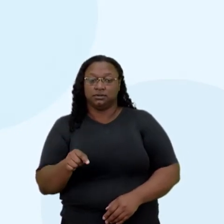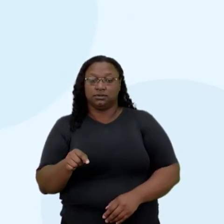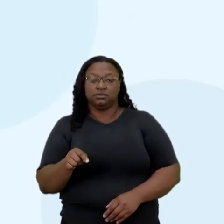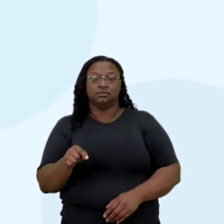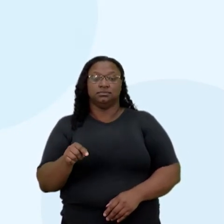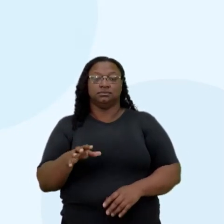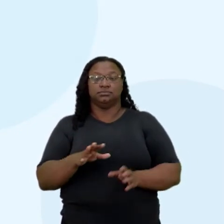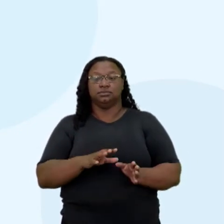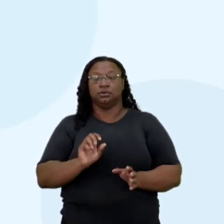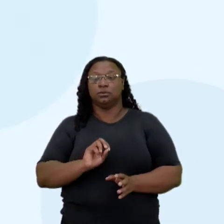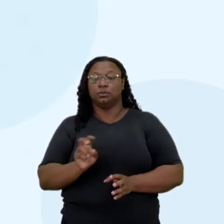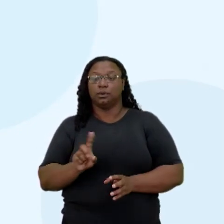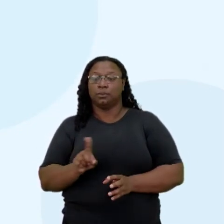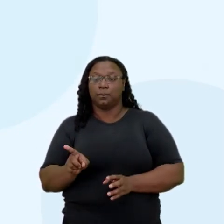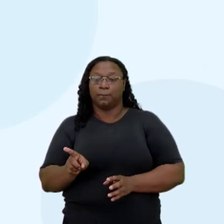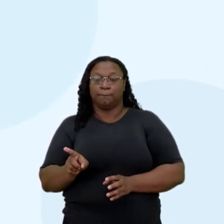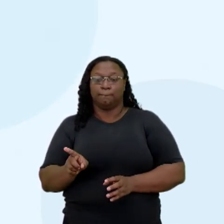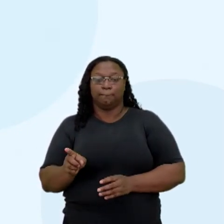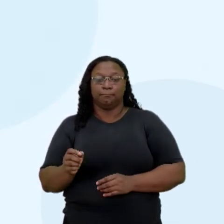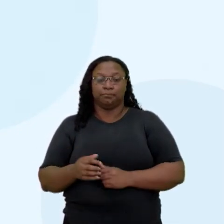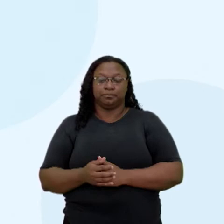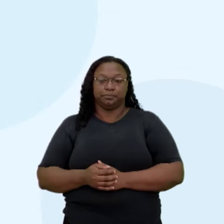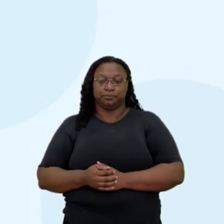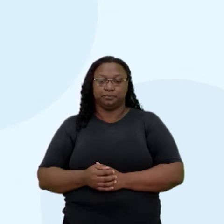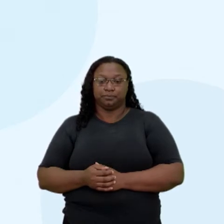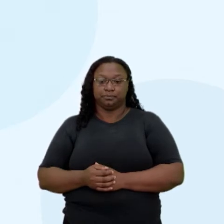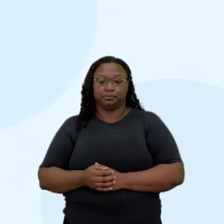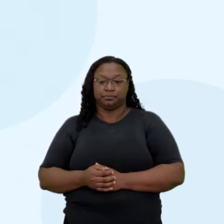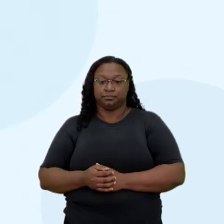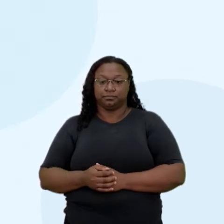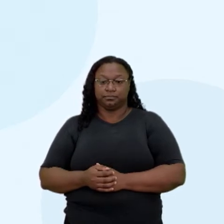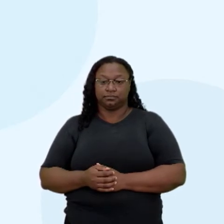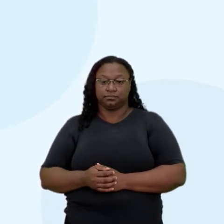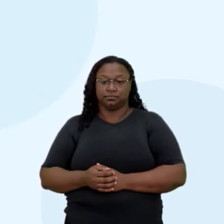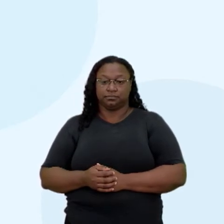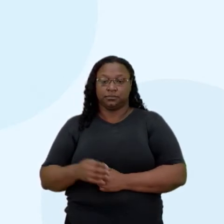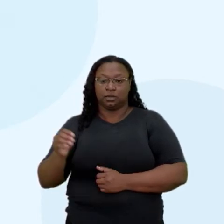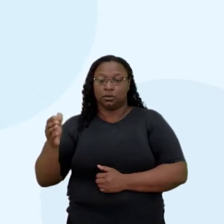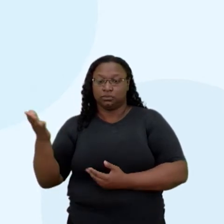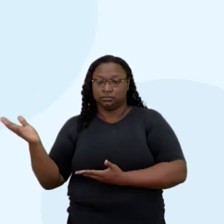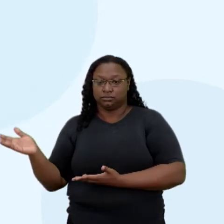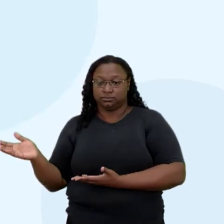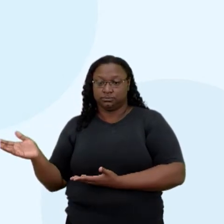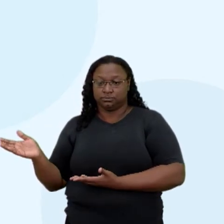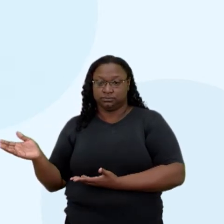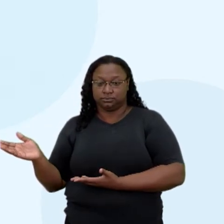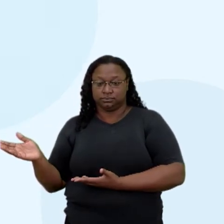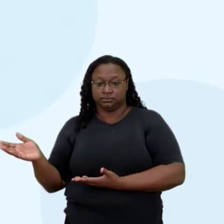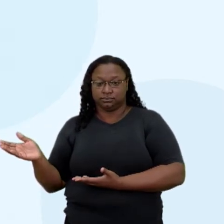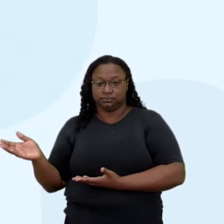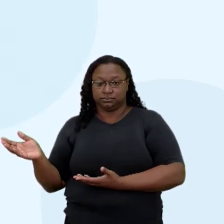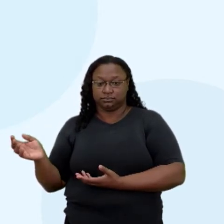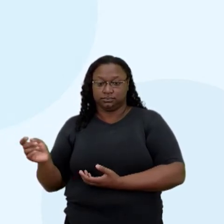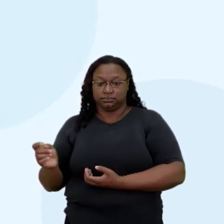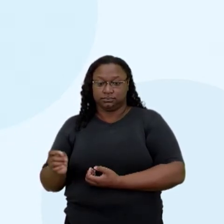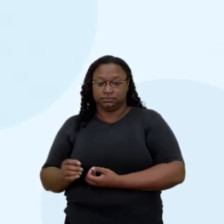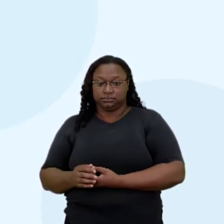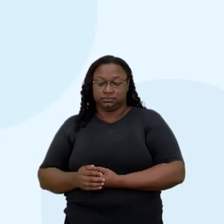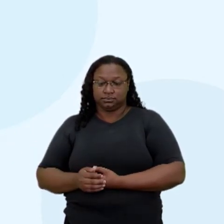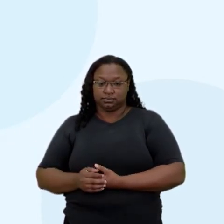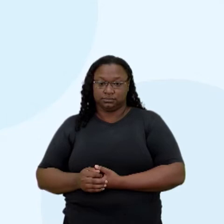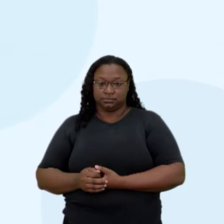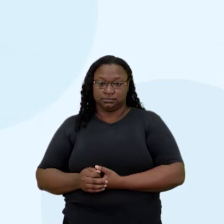desse somatório. Eles são base, né? São cálculos aqui essenciais e auxiliares para você chegar lá